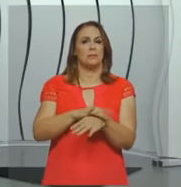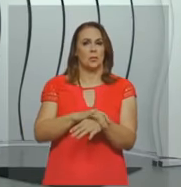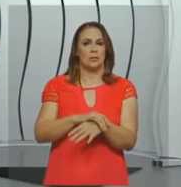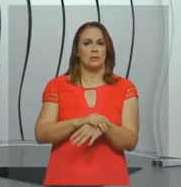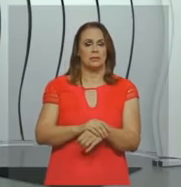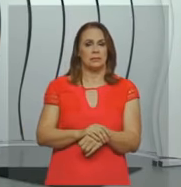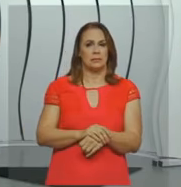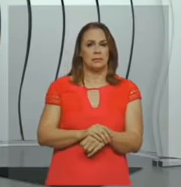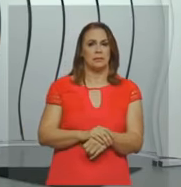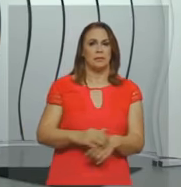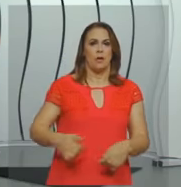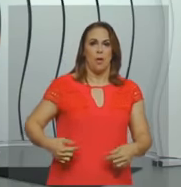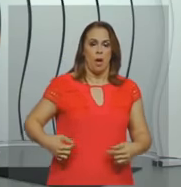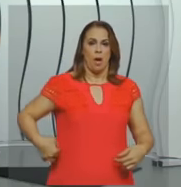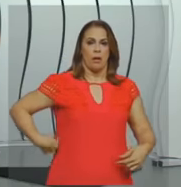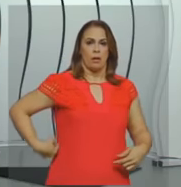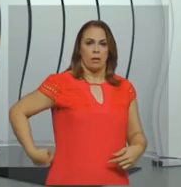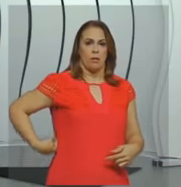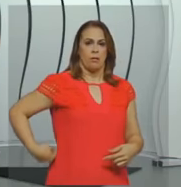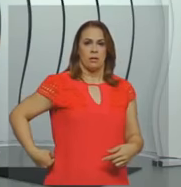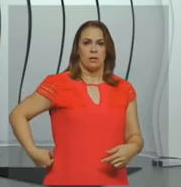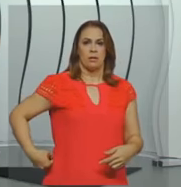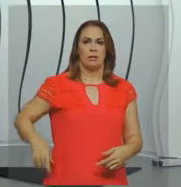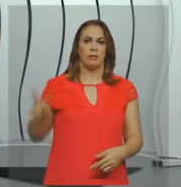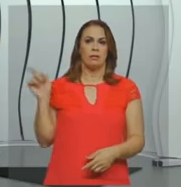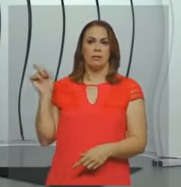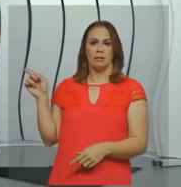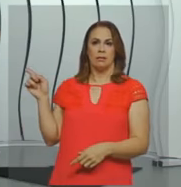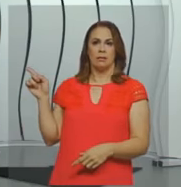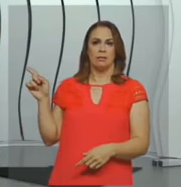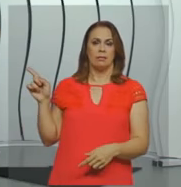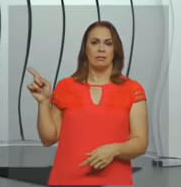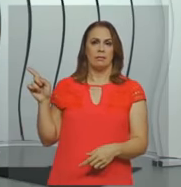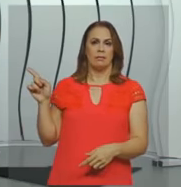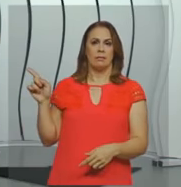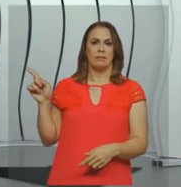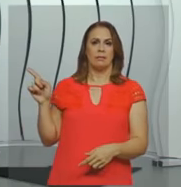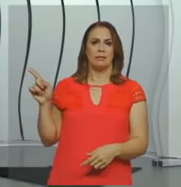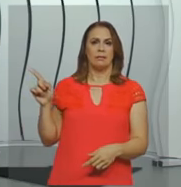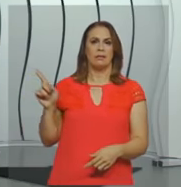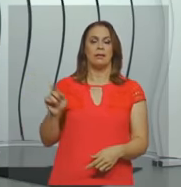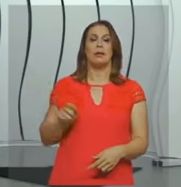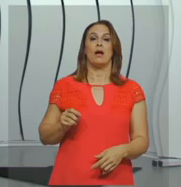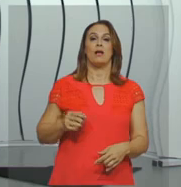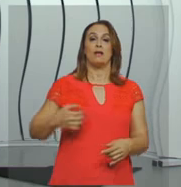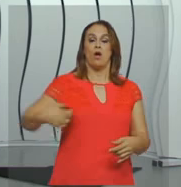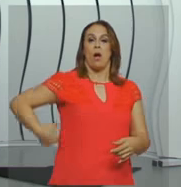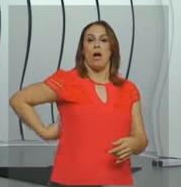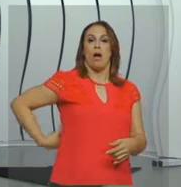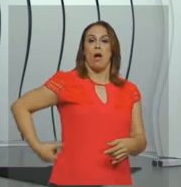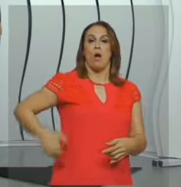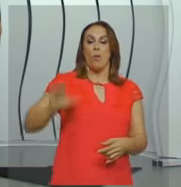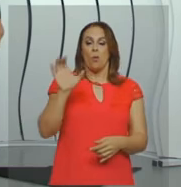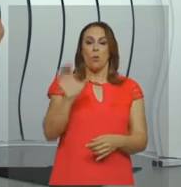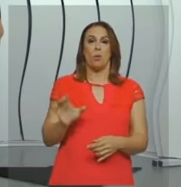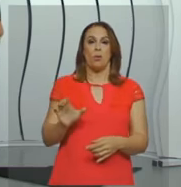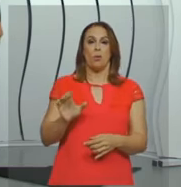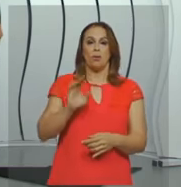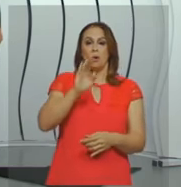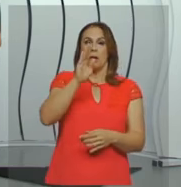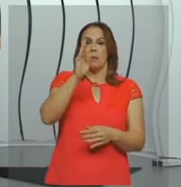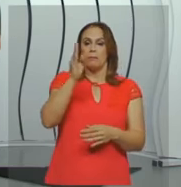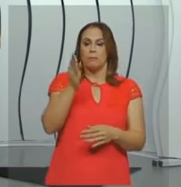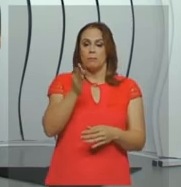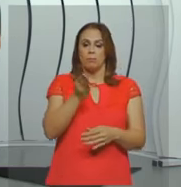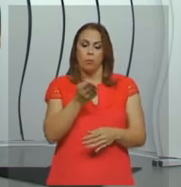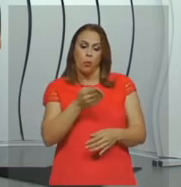inclinação é demais aqui na região do abdômen e aí você lança o abdômen para frente, né? E aí você vai ter muita